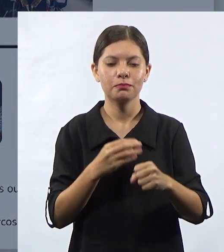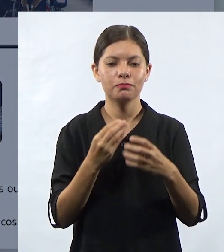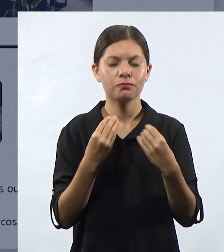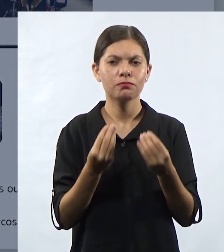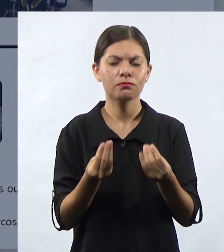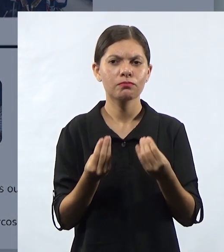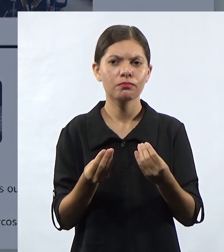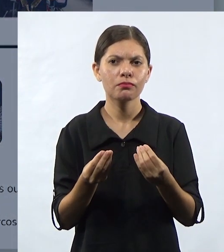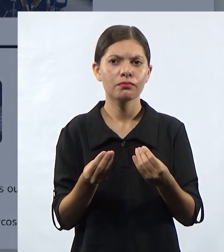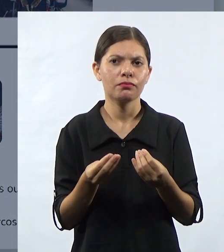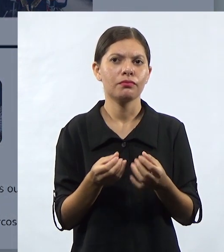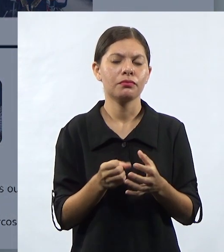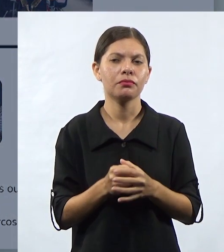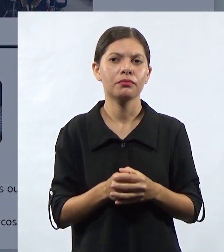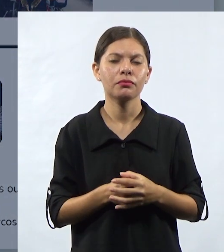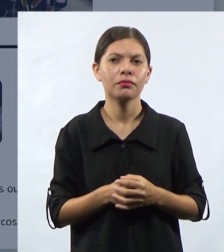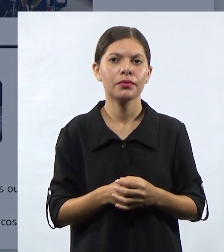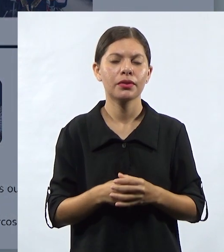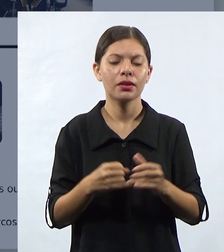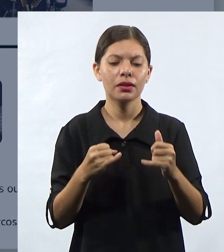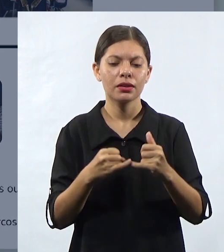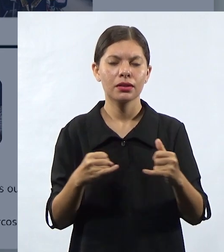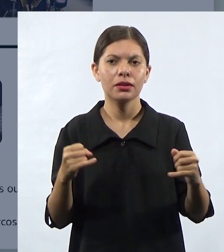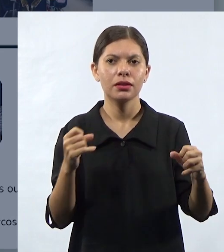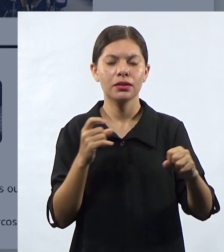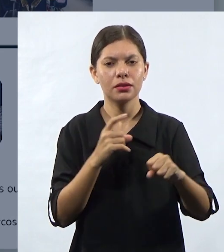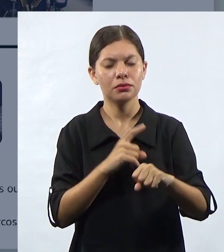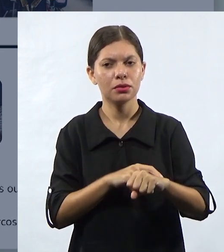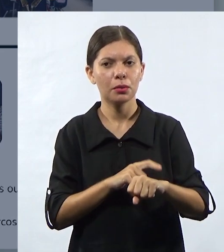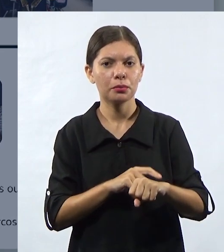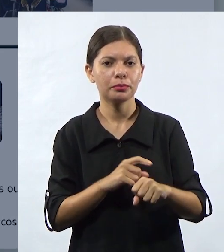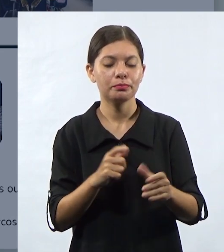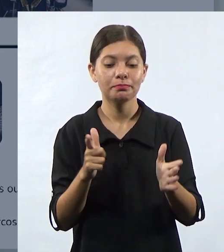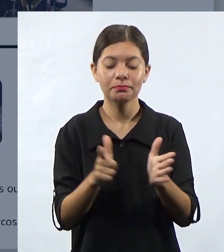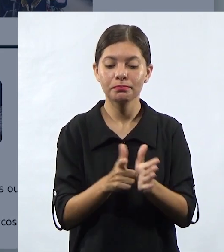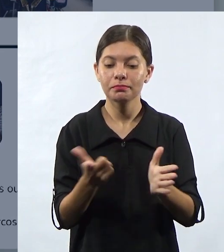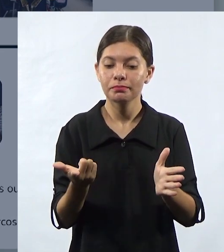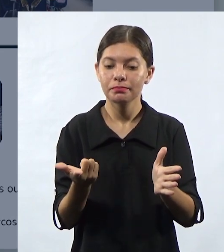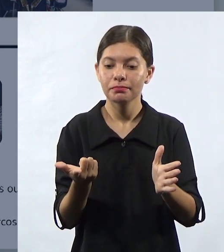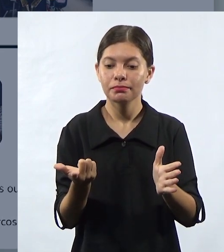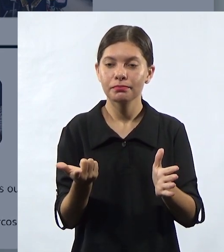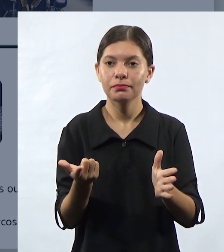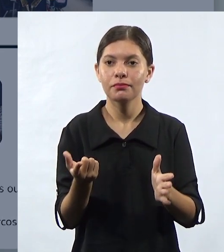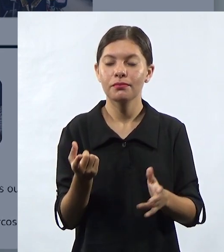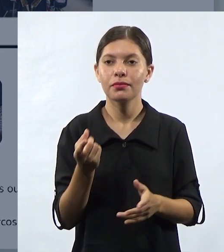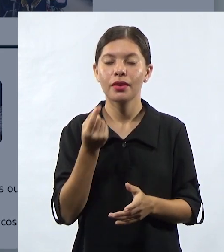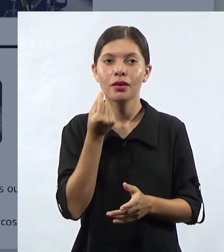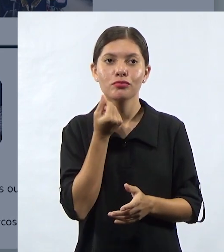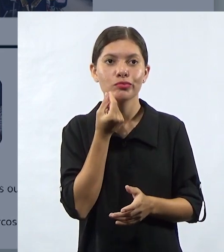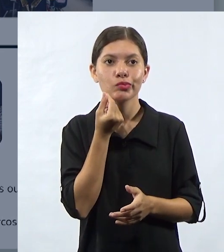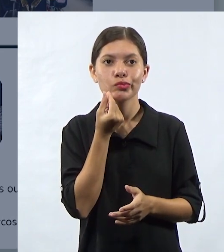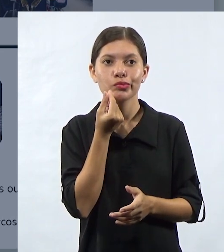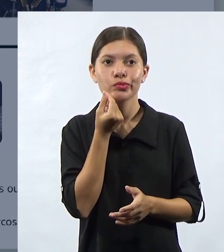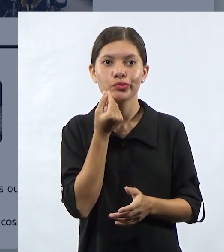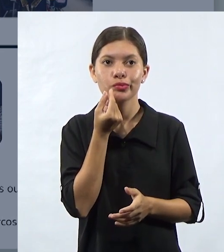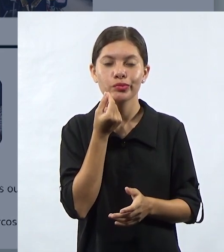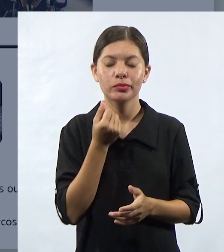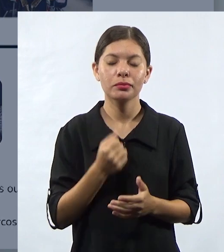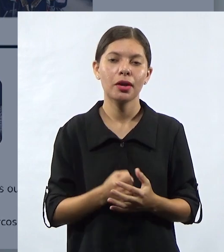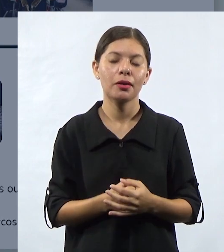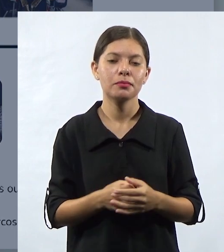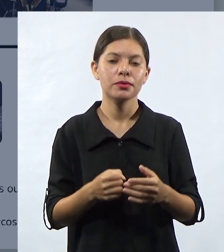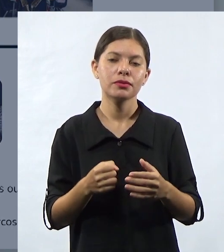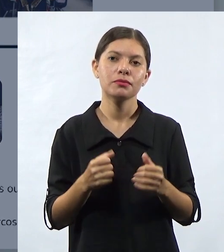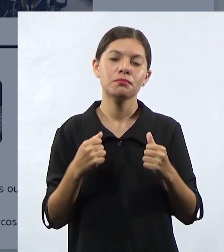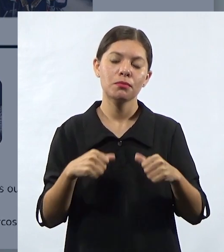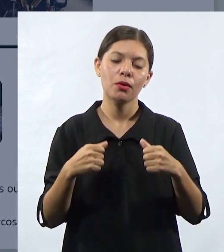fazer como? Onde você pode fazer uma linha do tempo? Você pode fazer uma linha do tempo com papel e lápis. No seu caderno, fazer